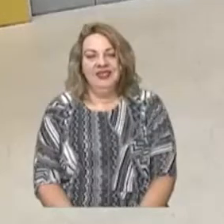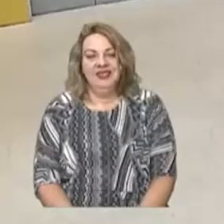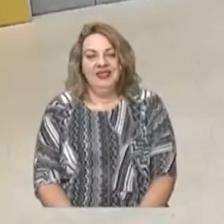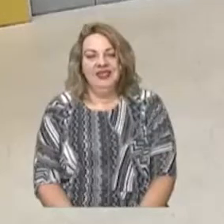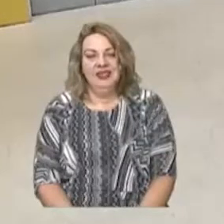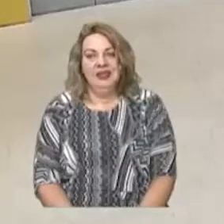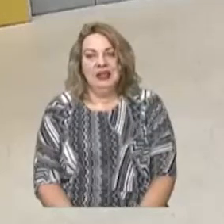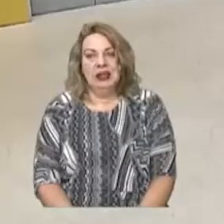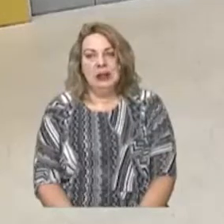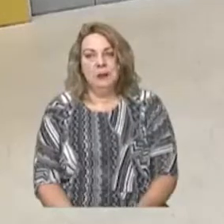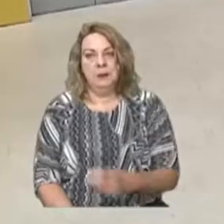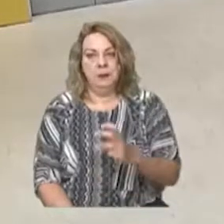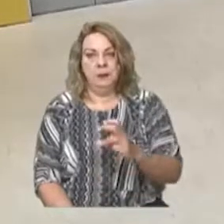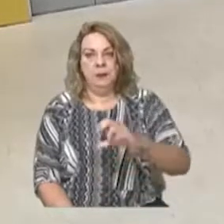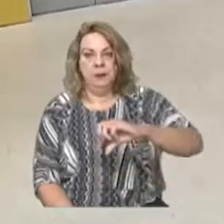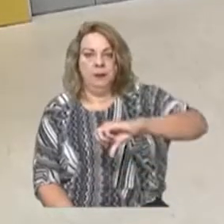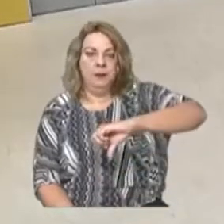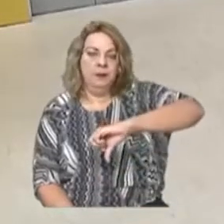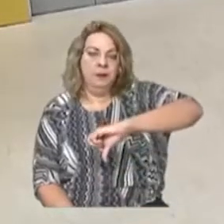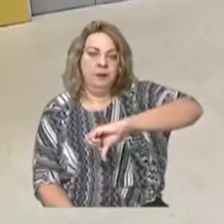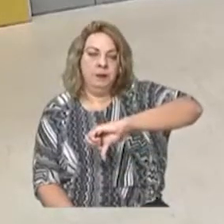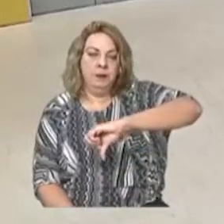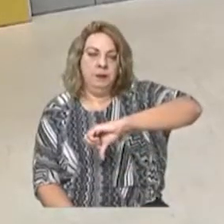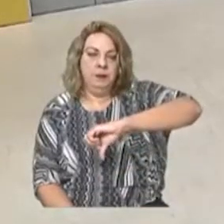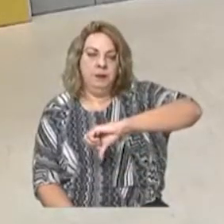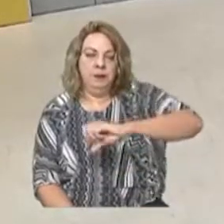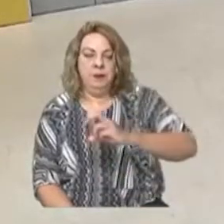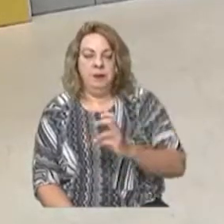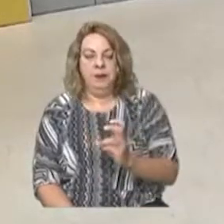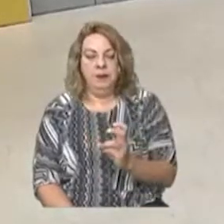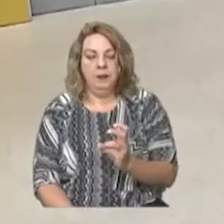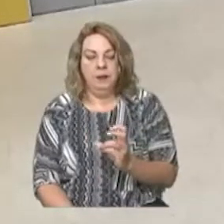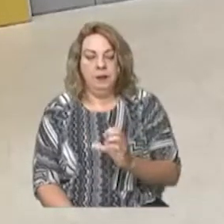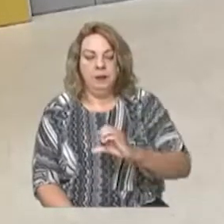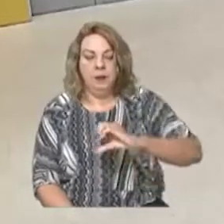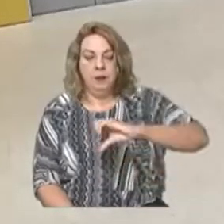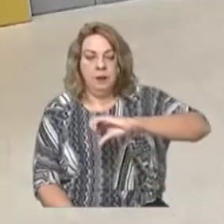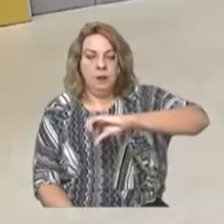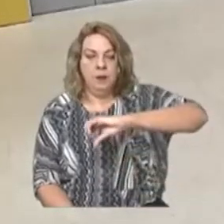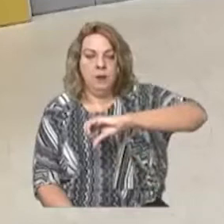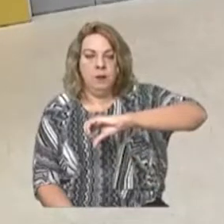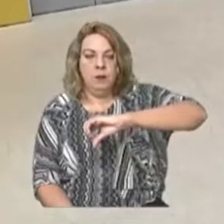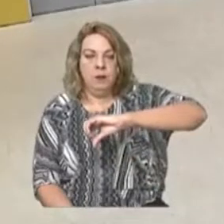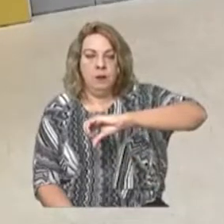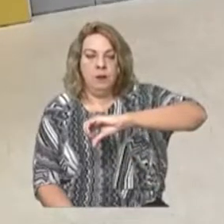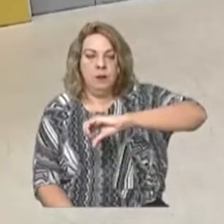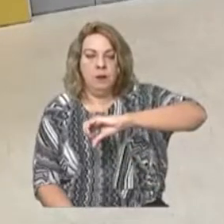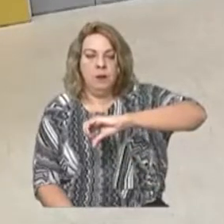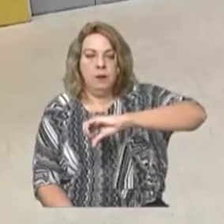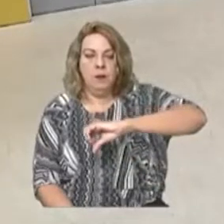25. E número 59. 59.